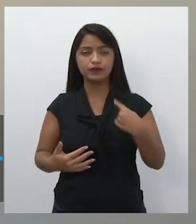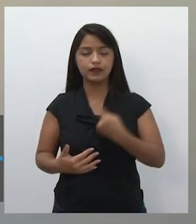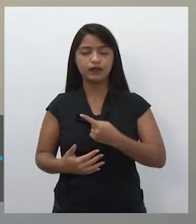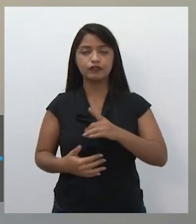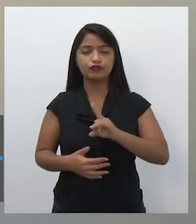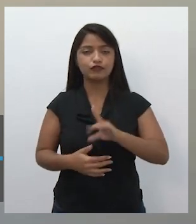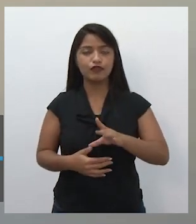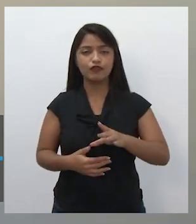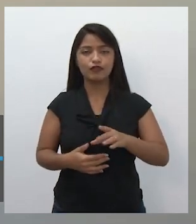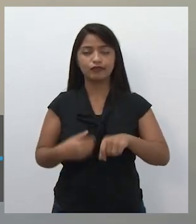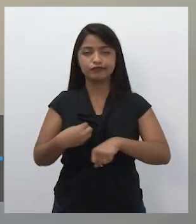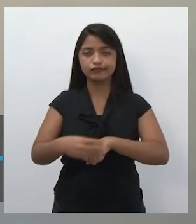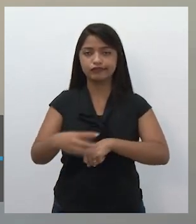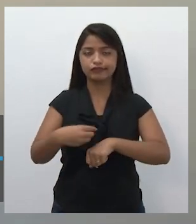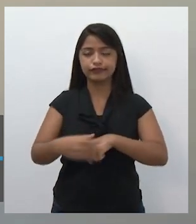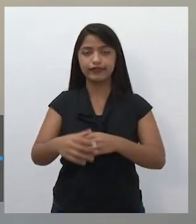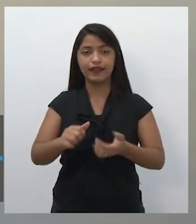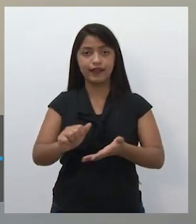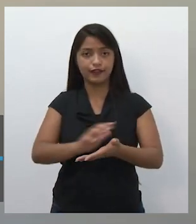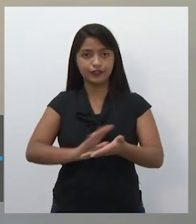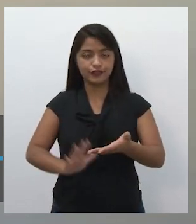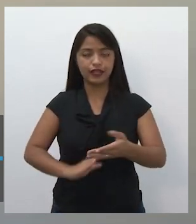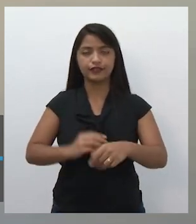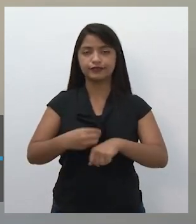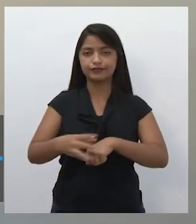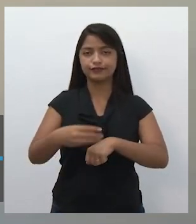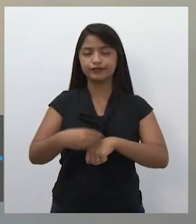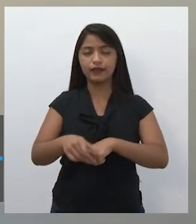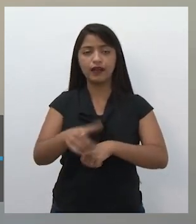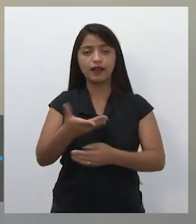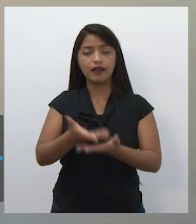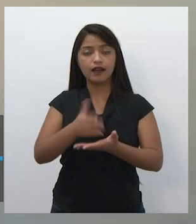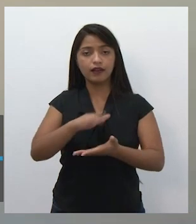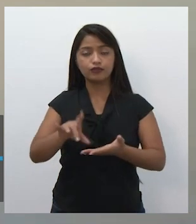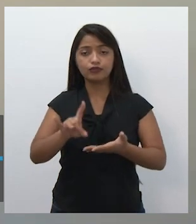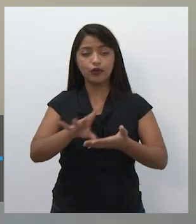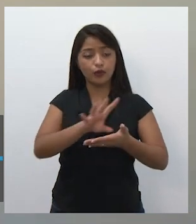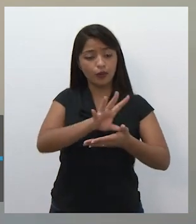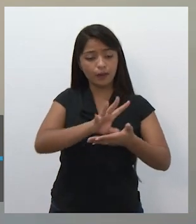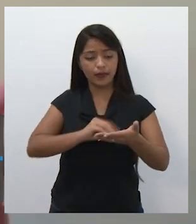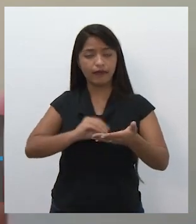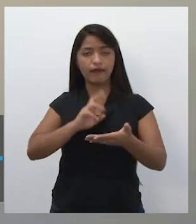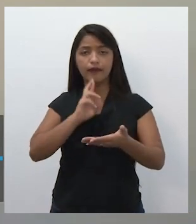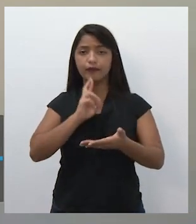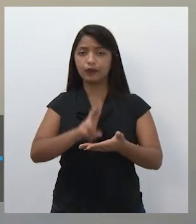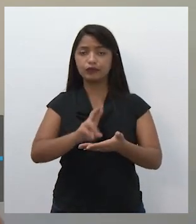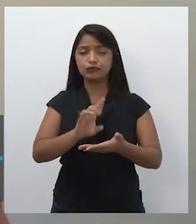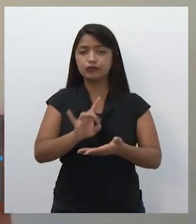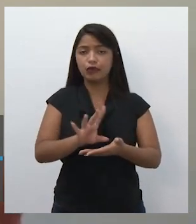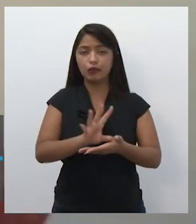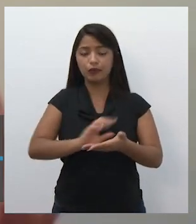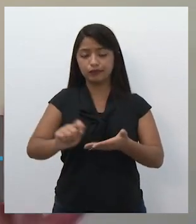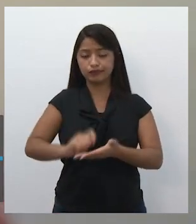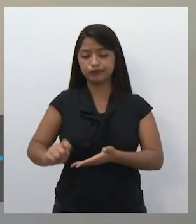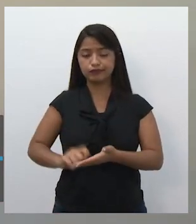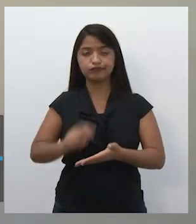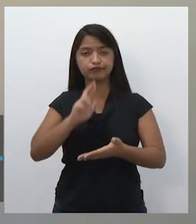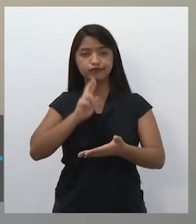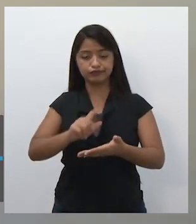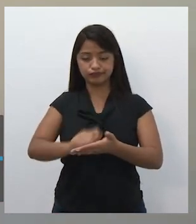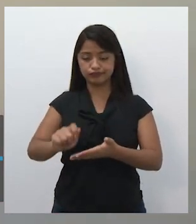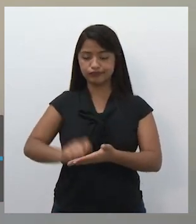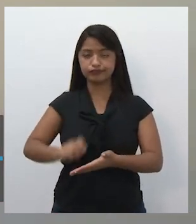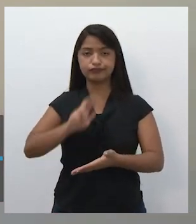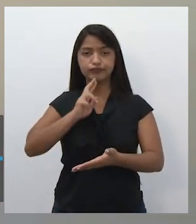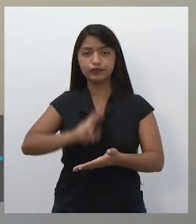atividades onde o estudante vai copiar e responder, sem interação, sem uma atividade mais